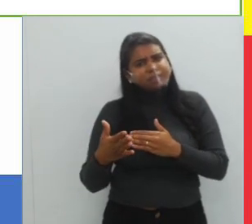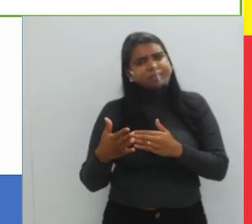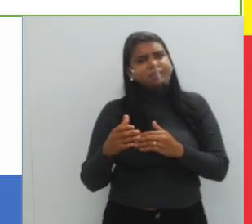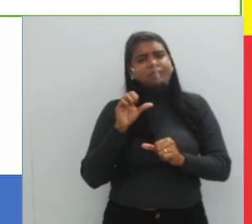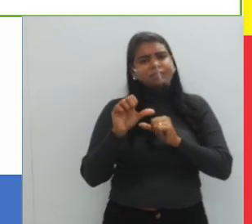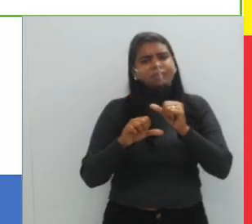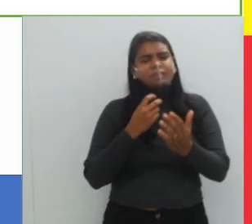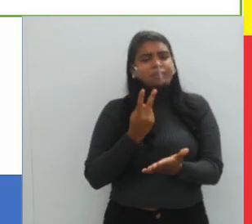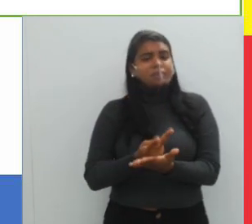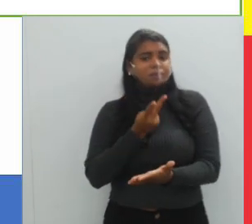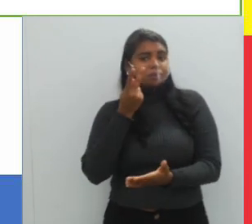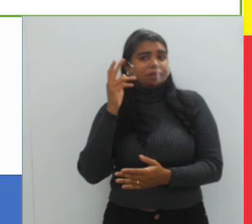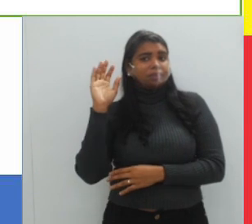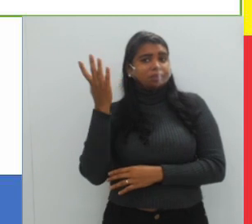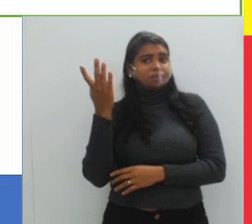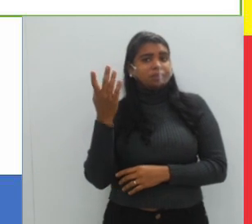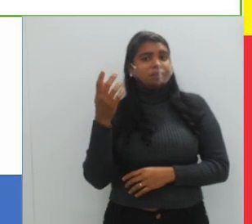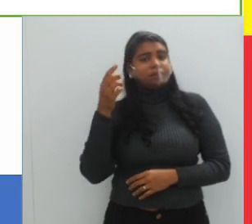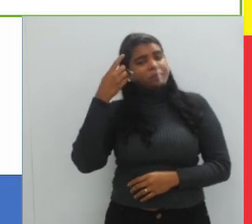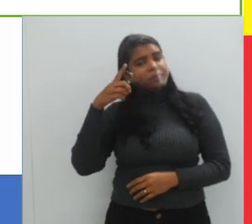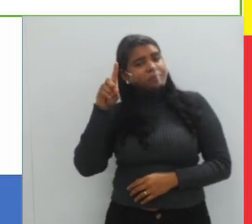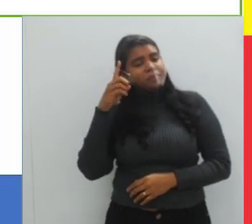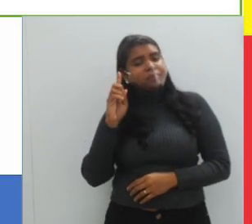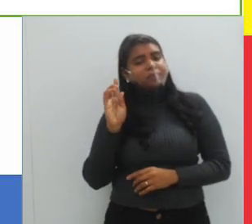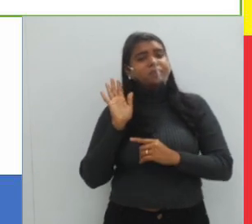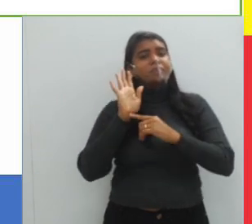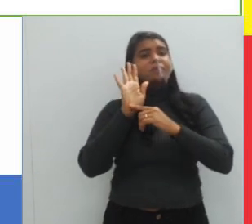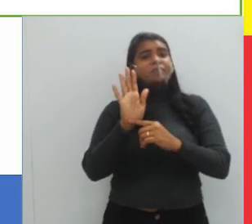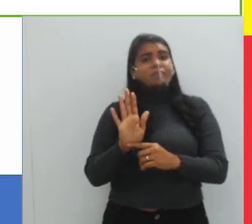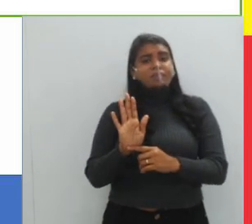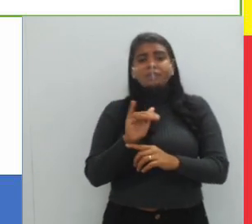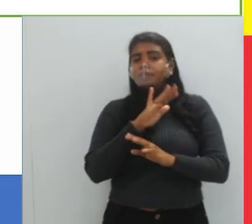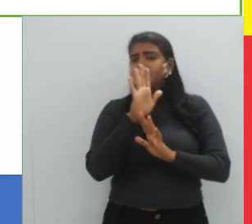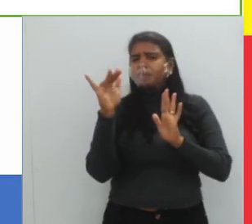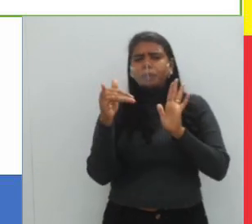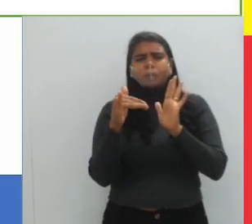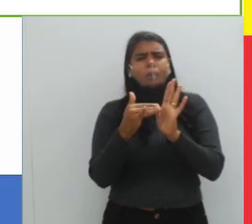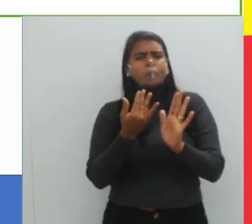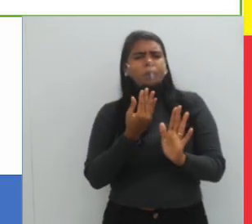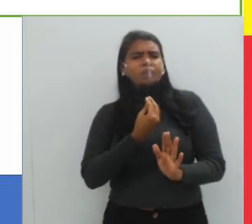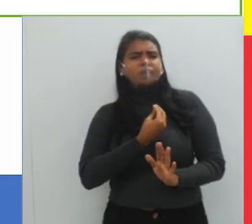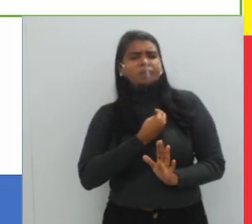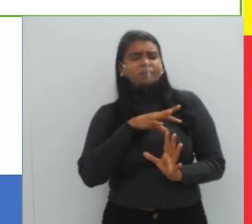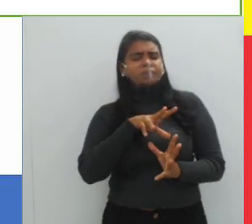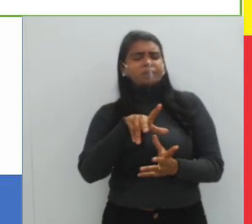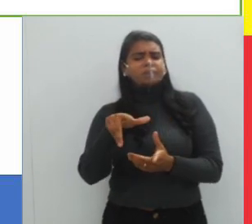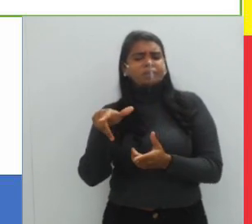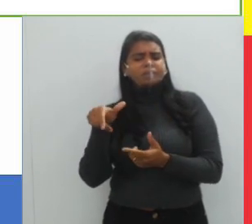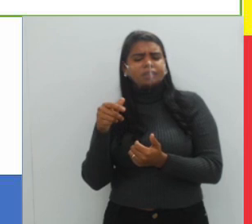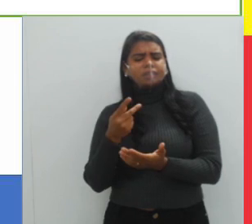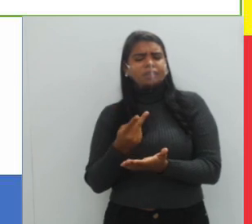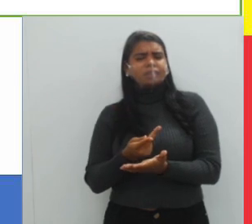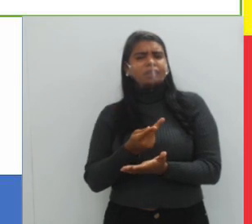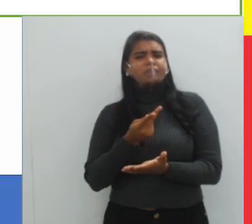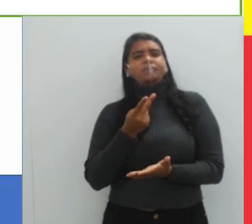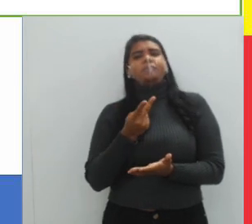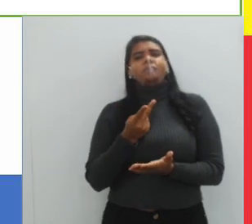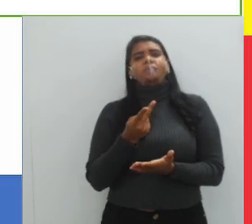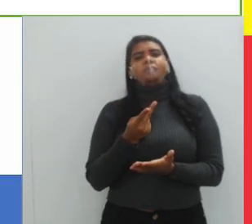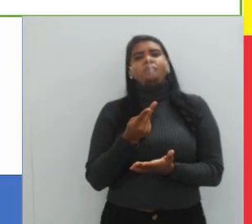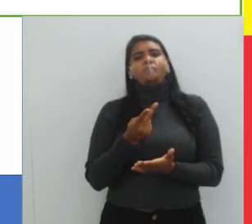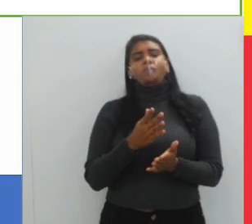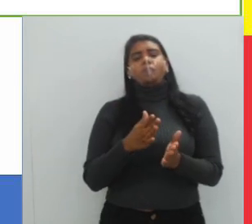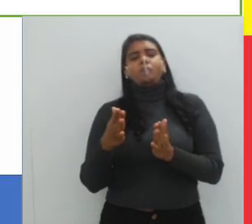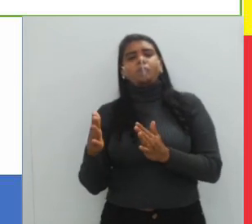as anteposições. Com este símbolo, eles mostram que toda a vida no universo se